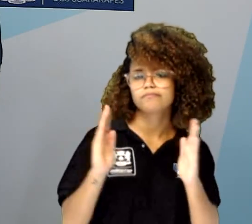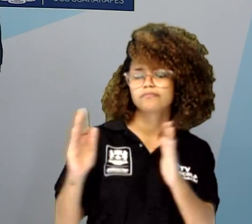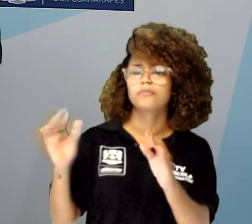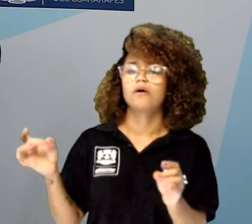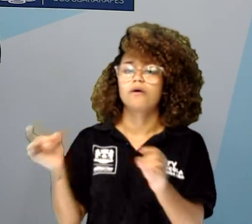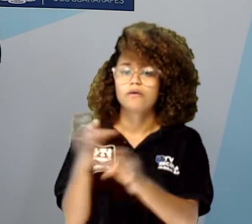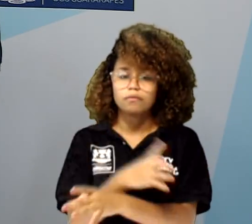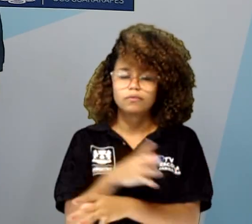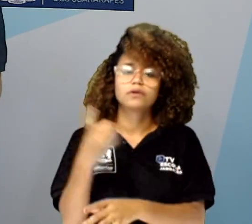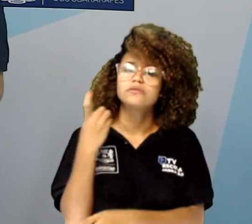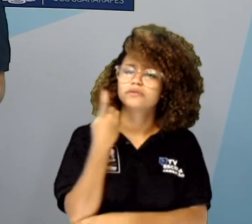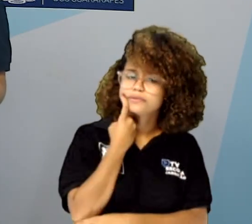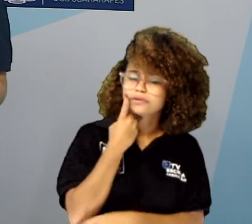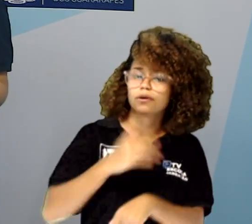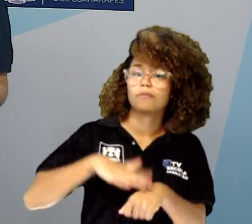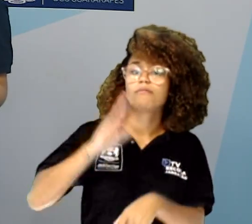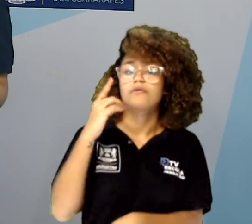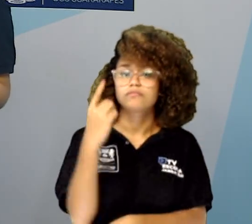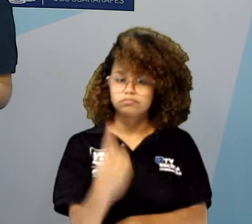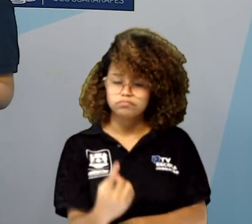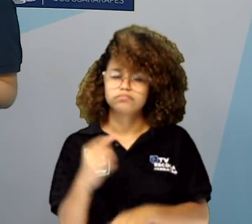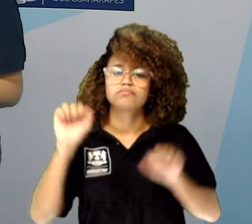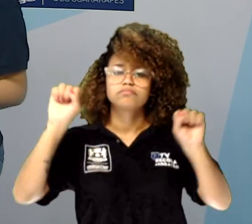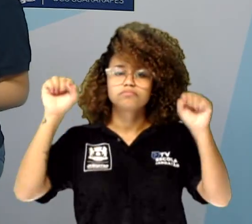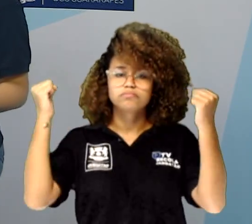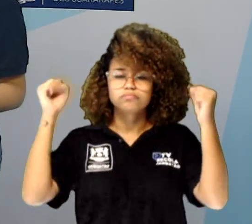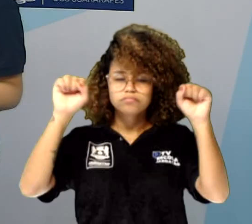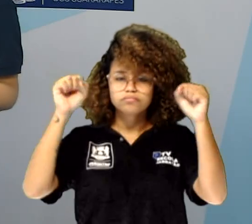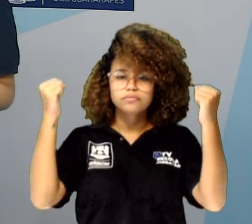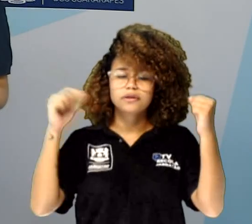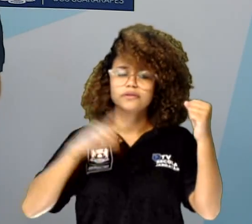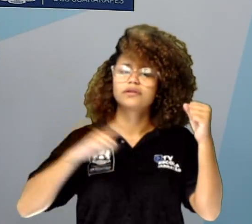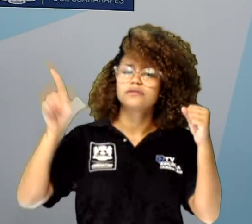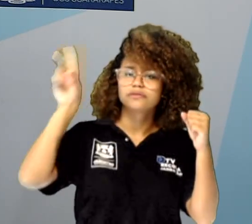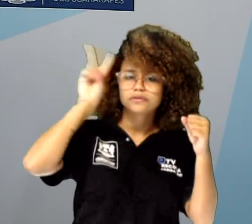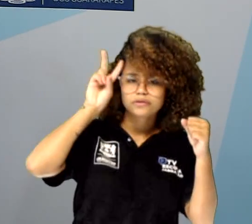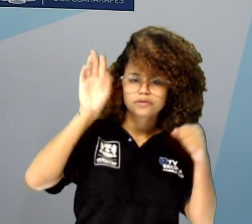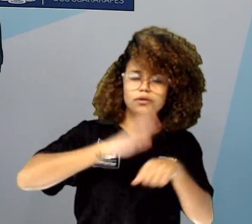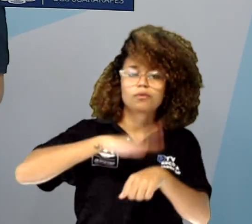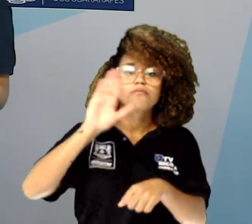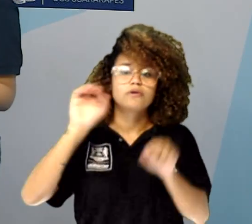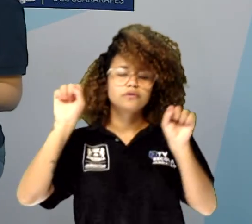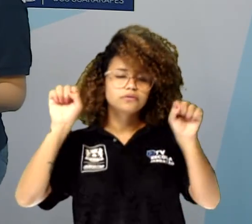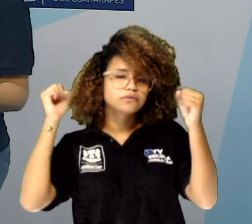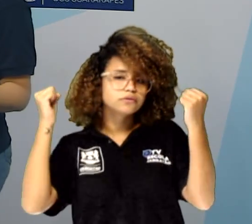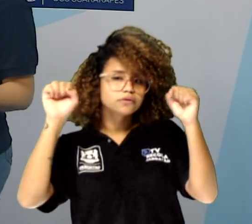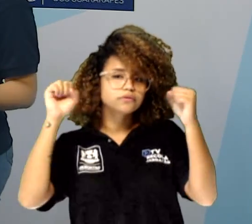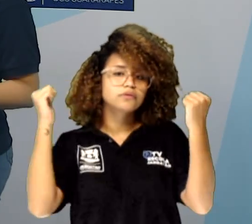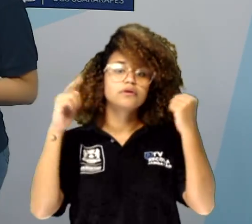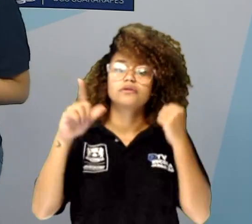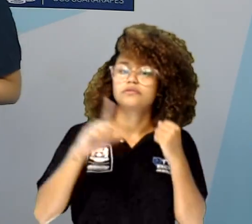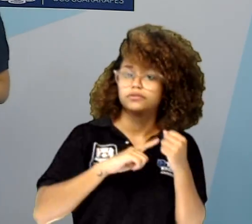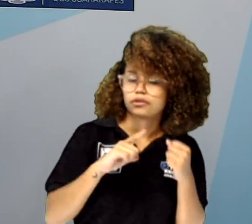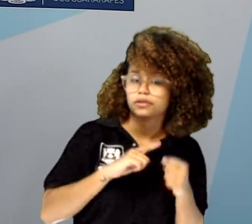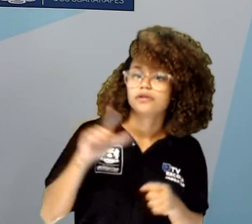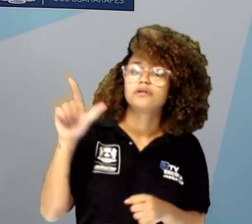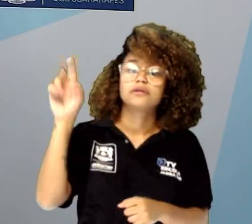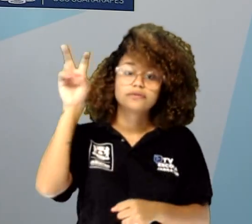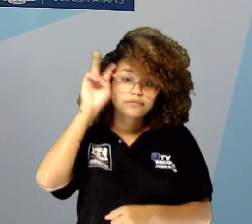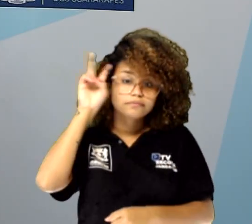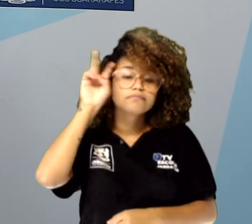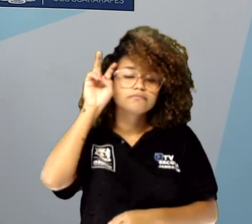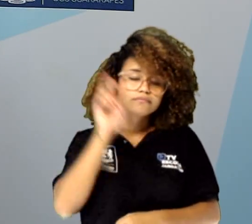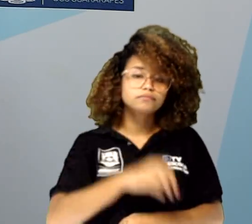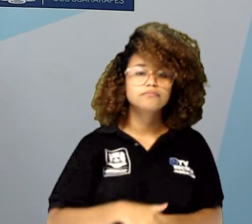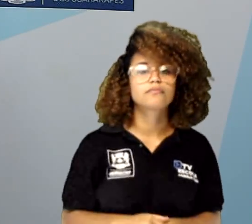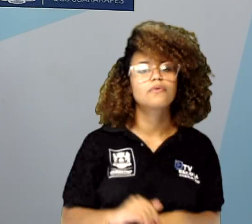sexta, mais um treino. A gente vai ter segunda e mais um treino, a gente vai ter na quinta. Então,